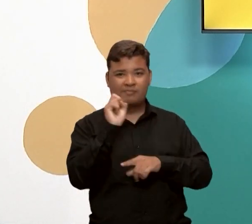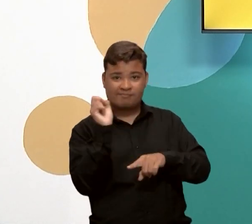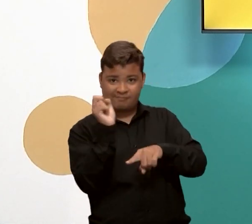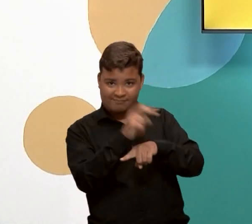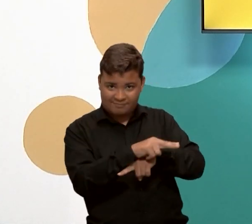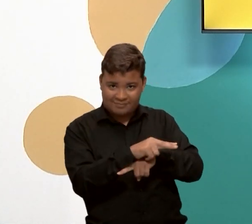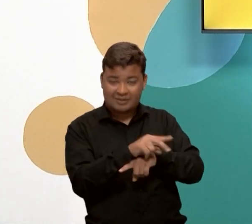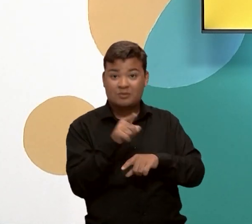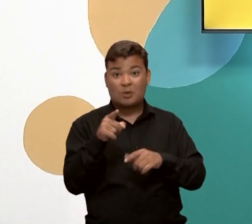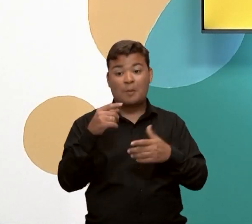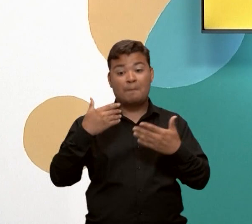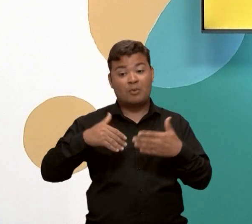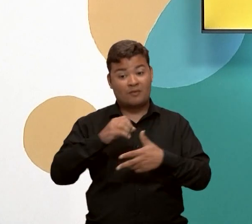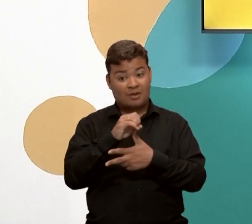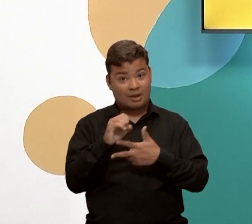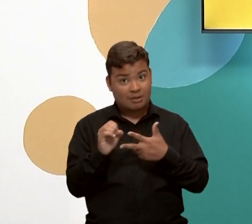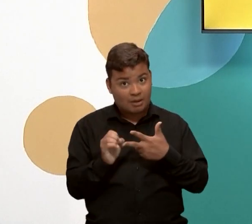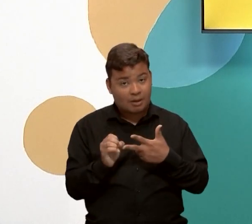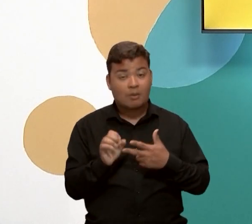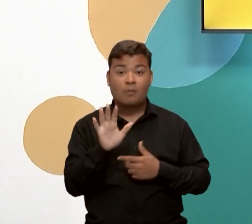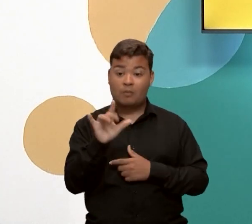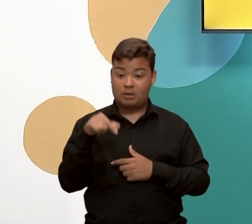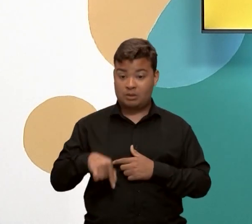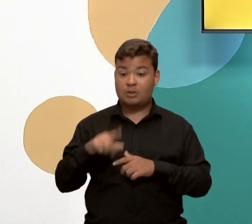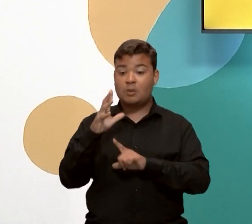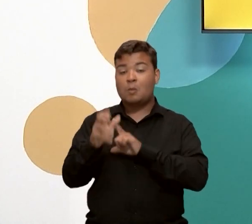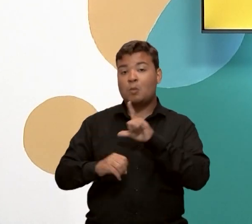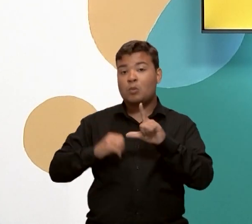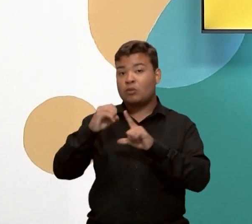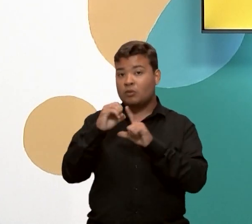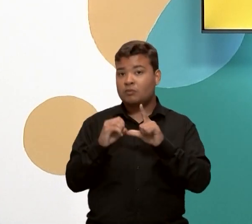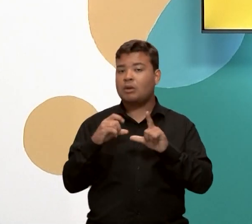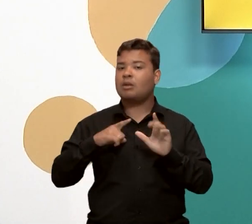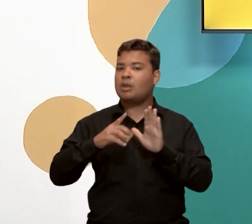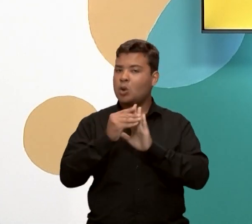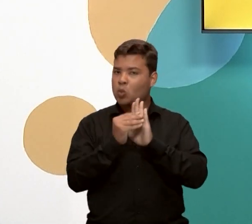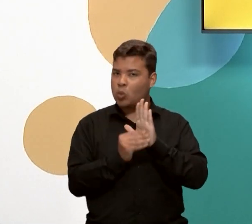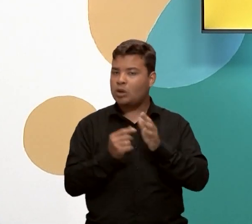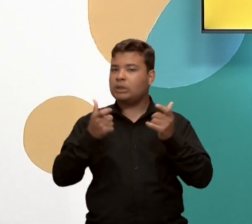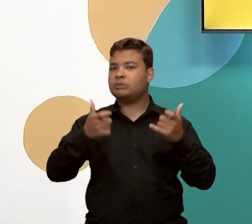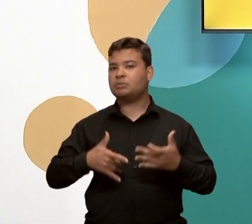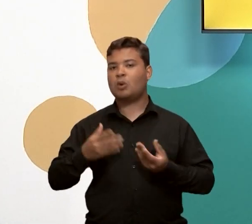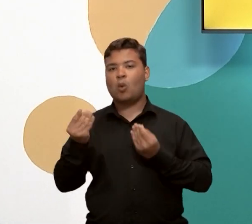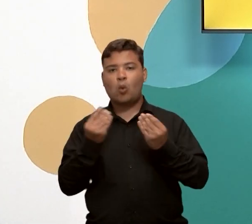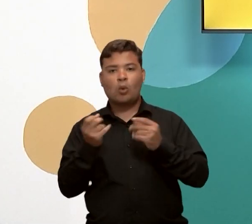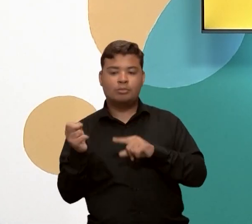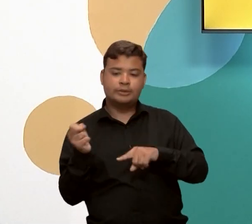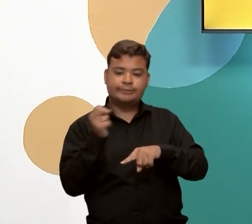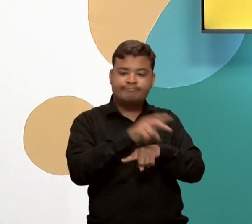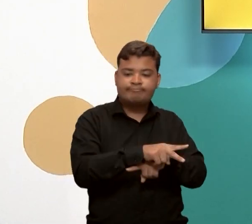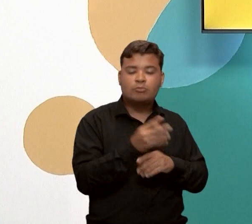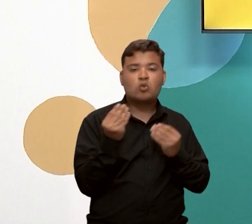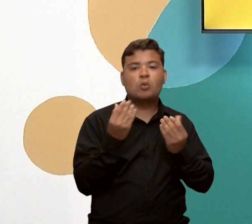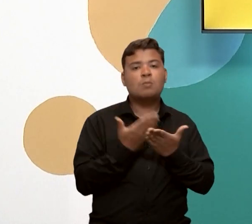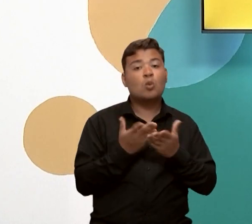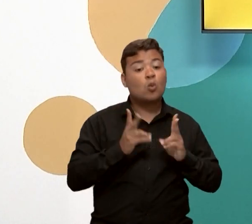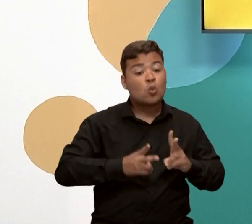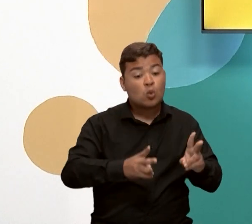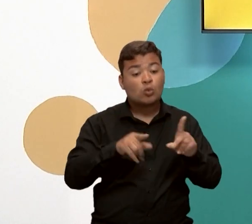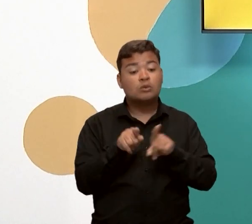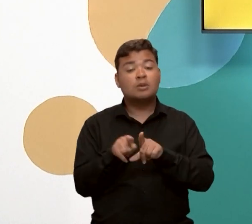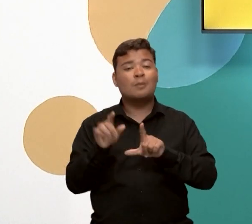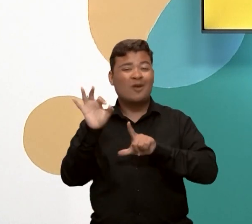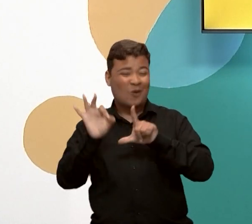Enem, é bom assistir o nosso conteúdo aqui do Mundo UFG, que tem vários programas falando sobre ingresso, permanência, sobre as cotas que o professor